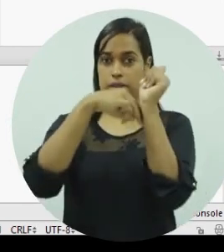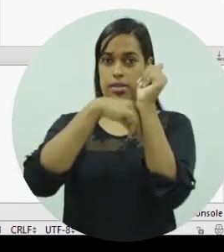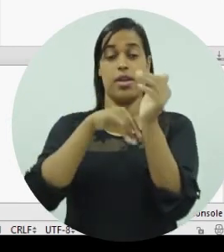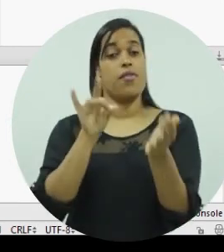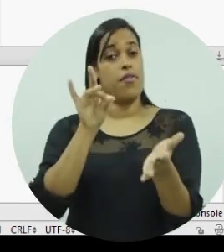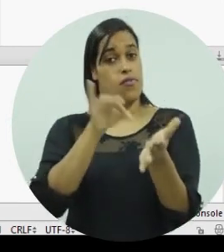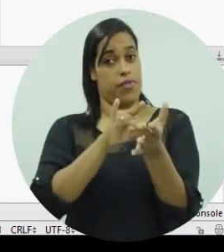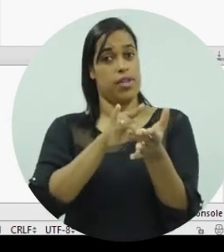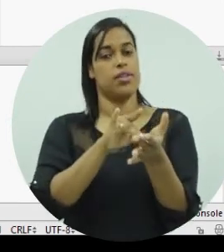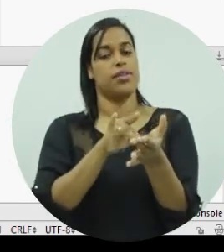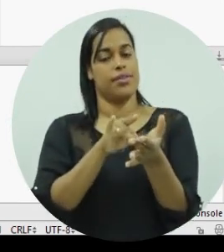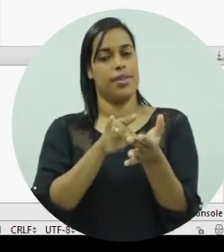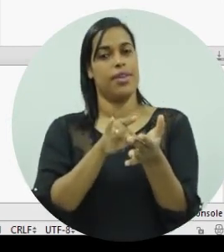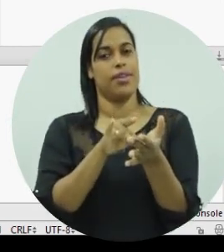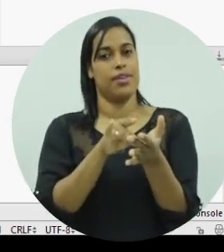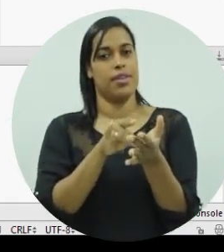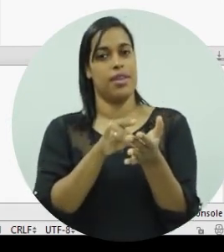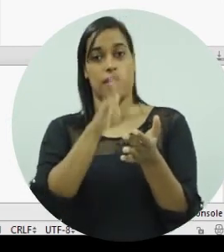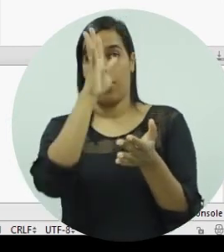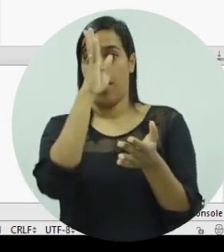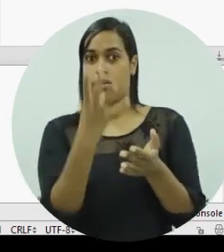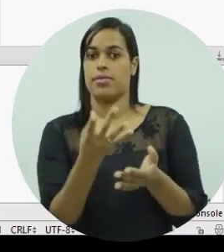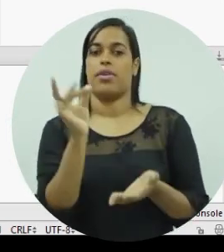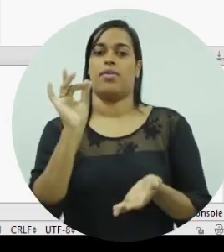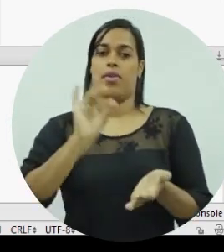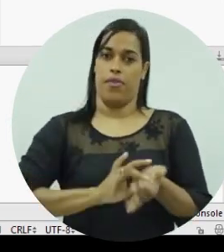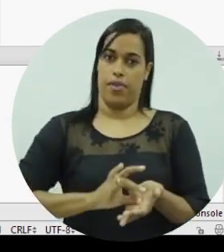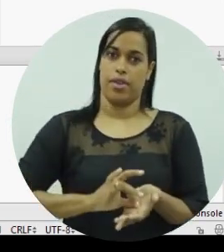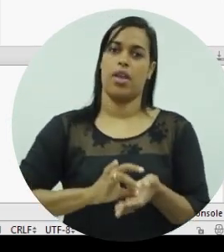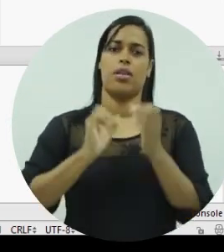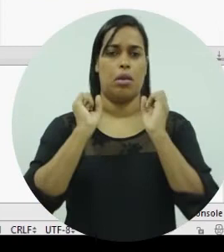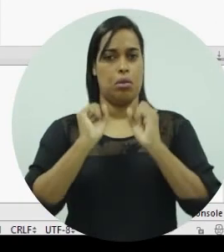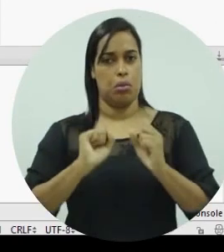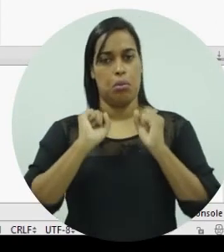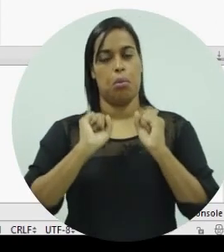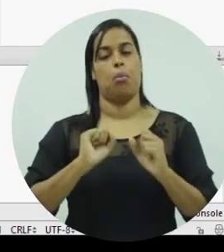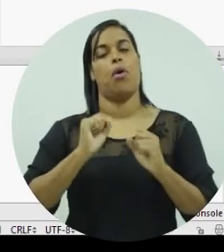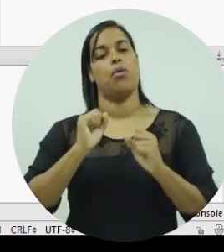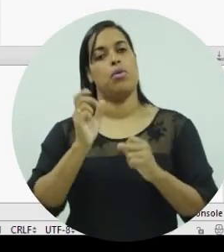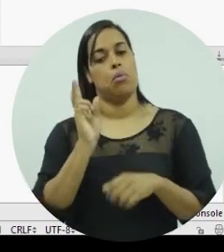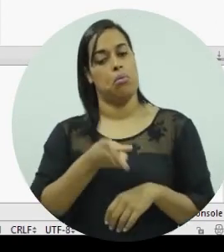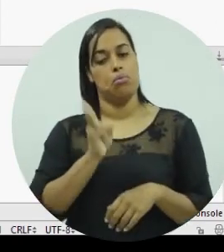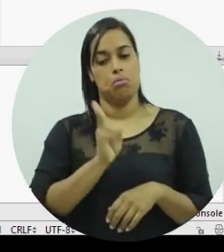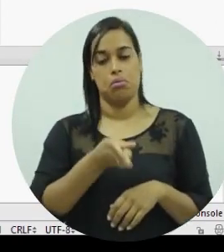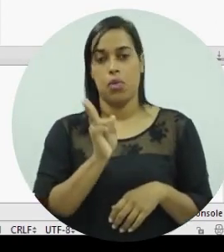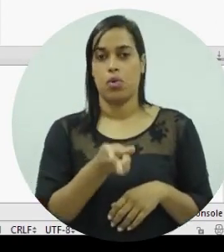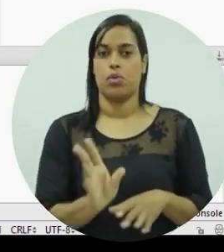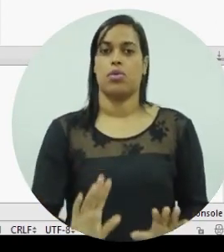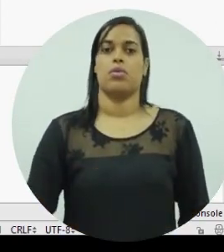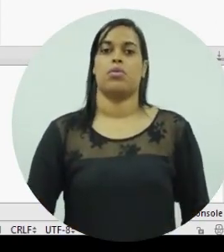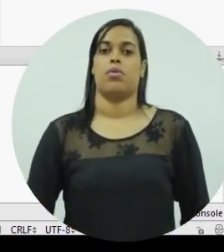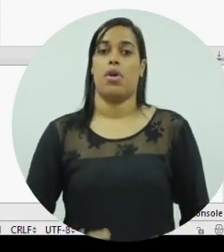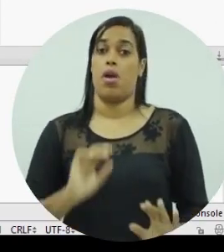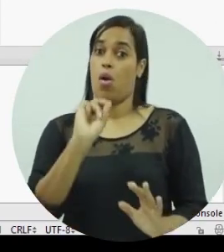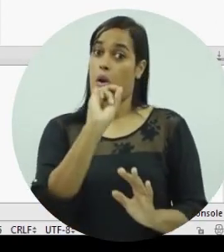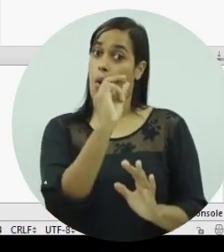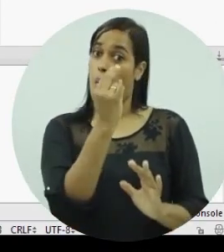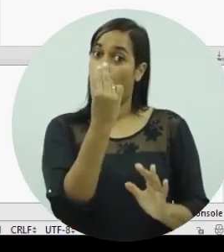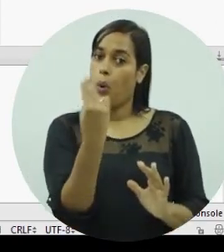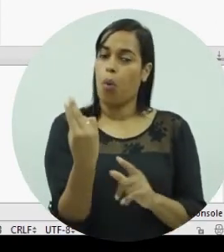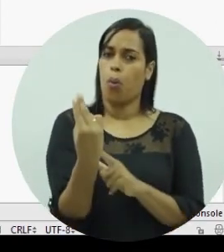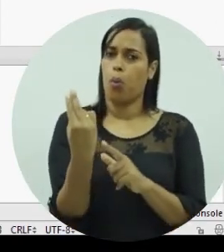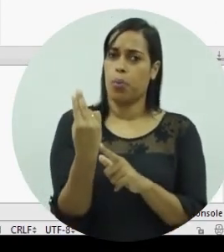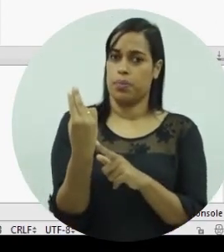a senha for verdadeira, então o resultado é verdadeiro, ele pode passar. No caso